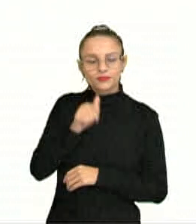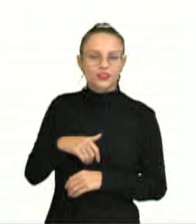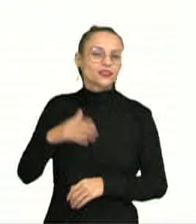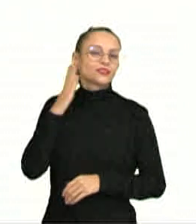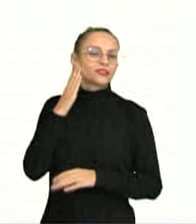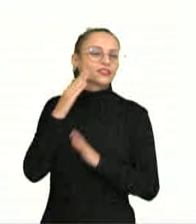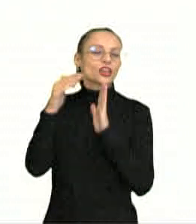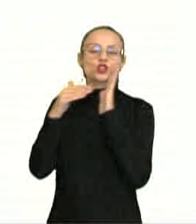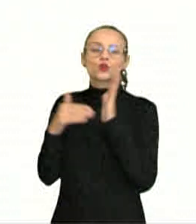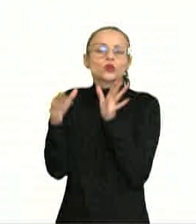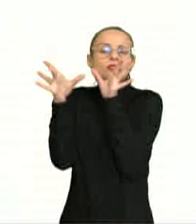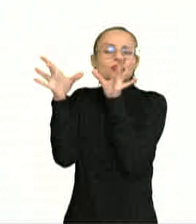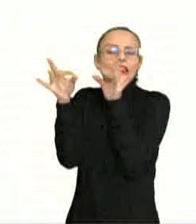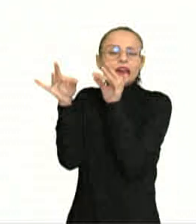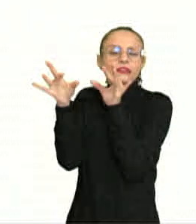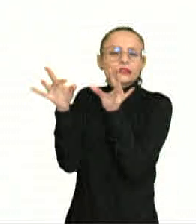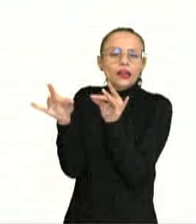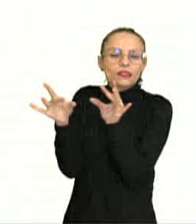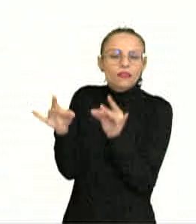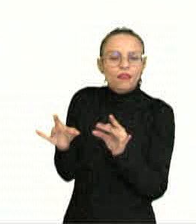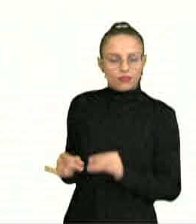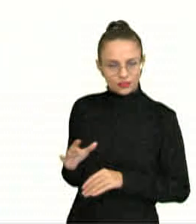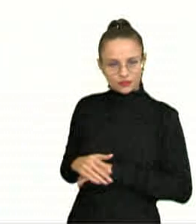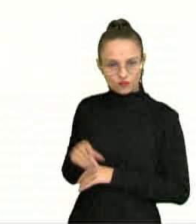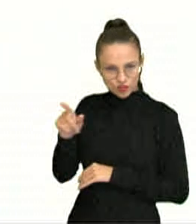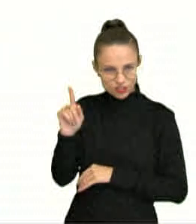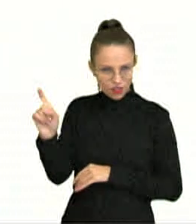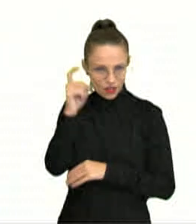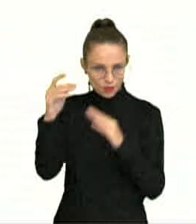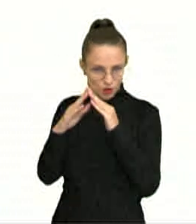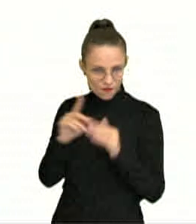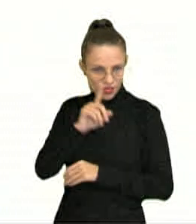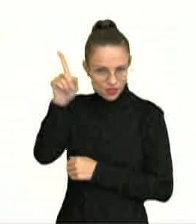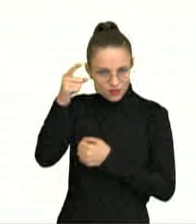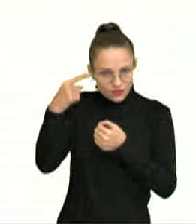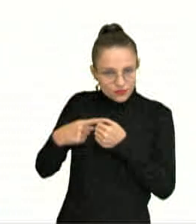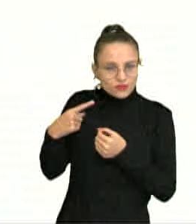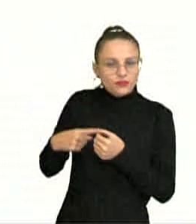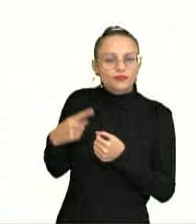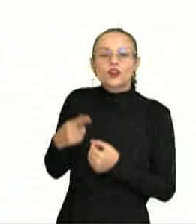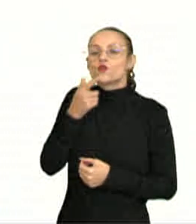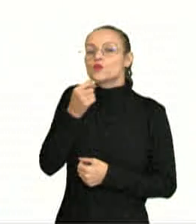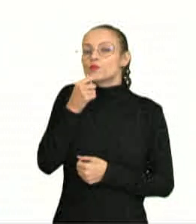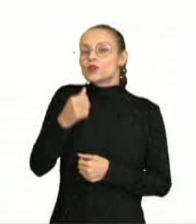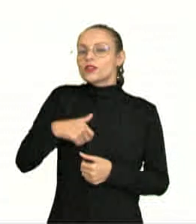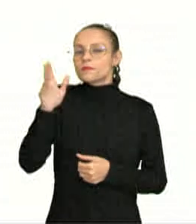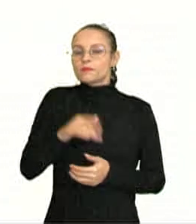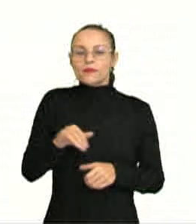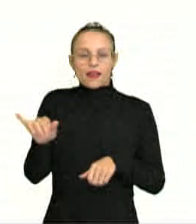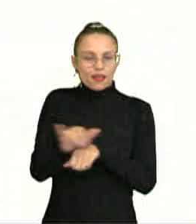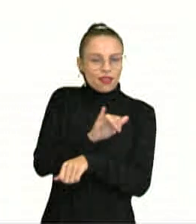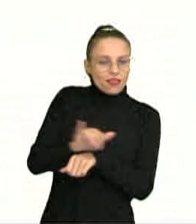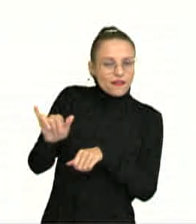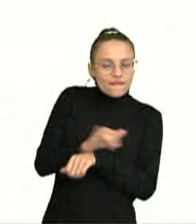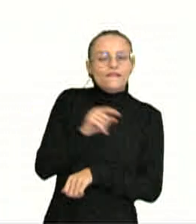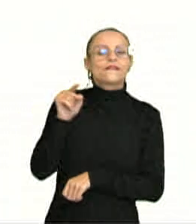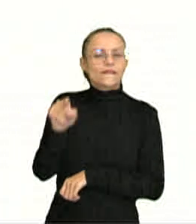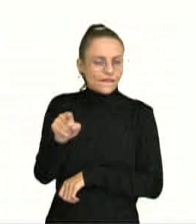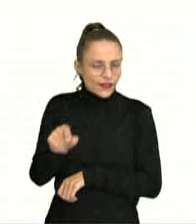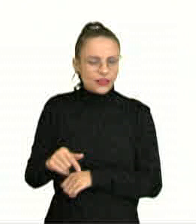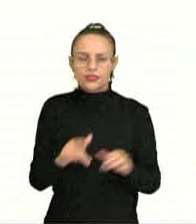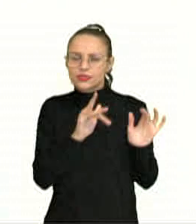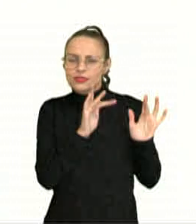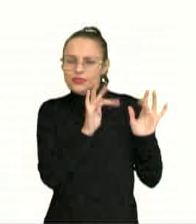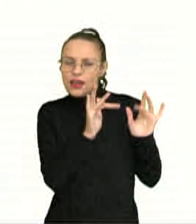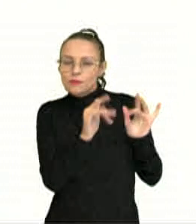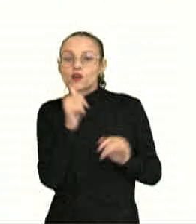tudo, tintim por tintim. Quando você morava na cidade, era o garoto mais sapeca do Flamengo.